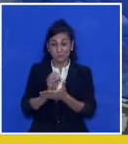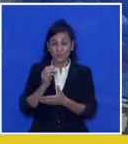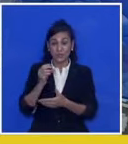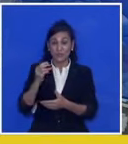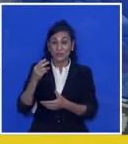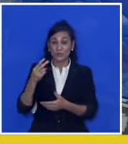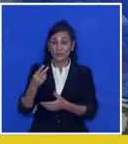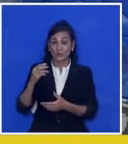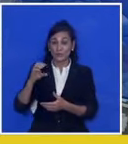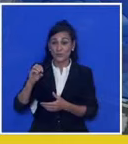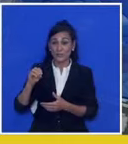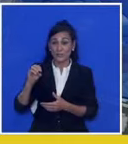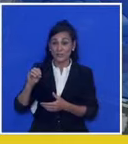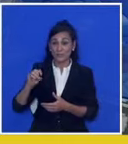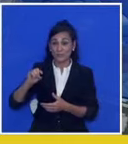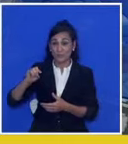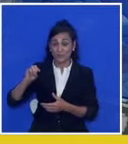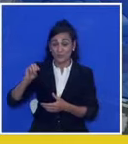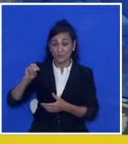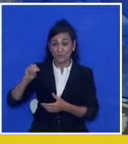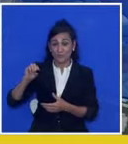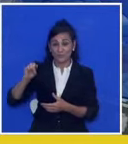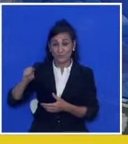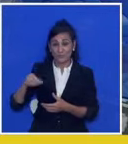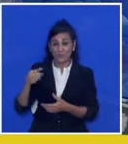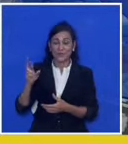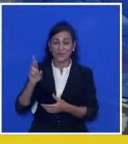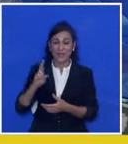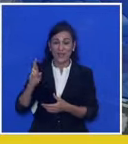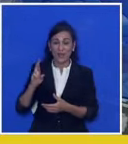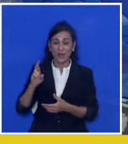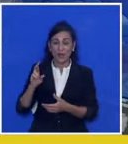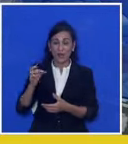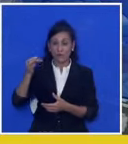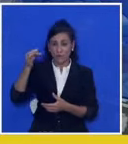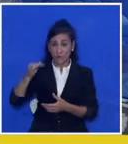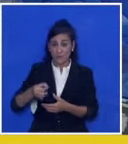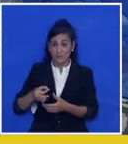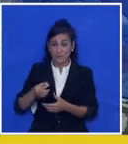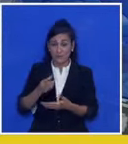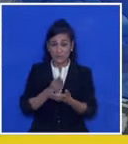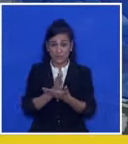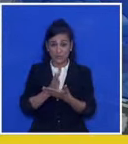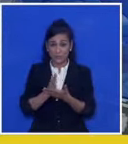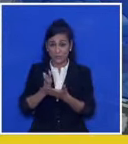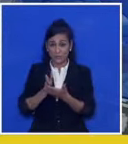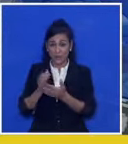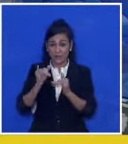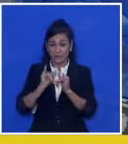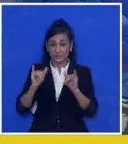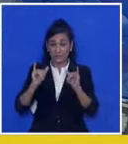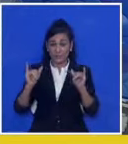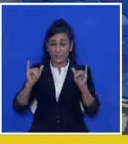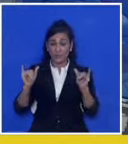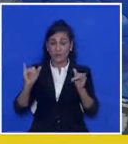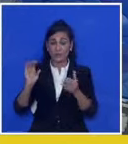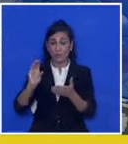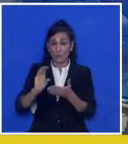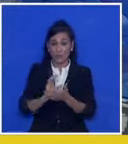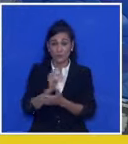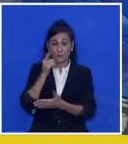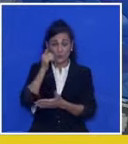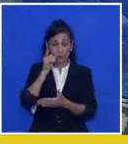estimado em 200 mil reais. O valor exato de premiação será divulgado após o rateio entre as